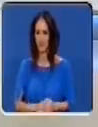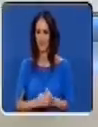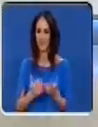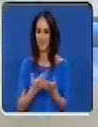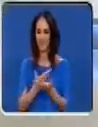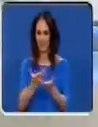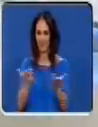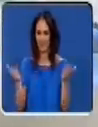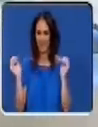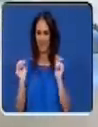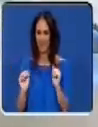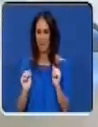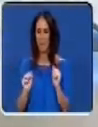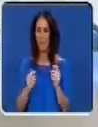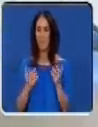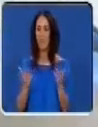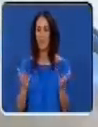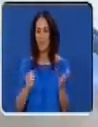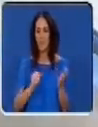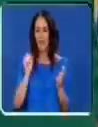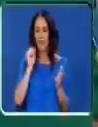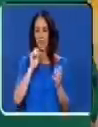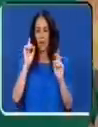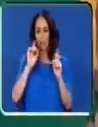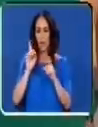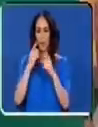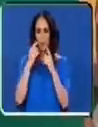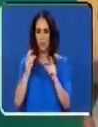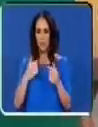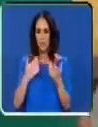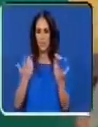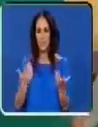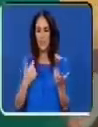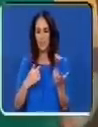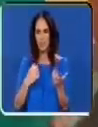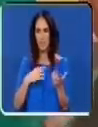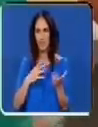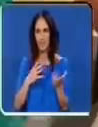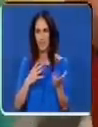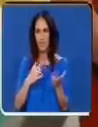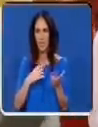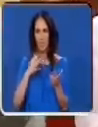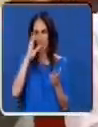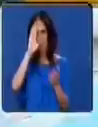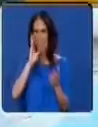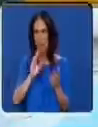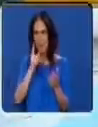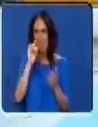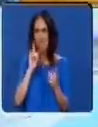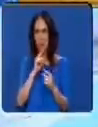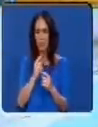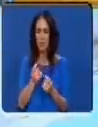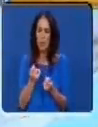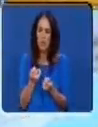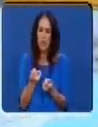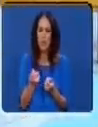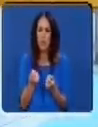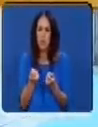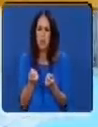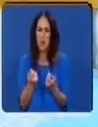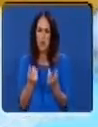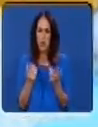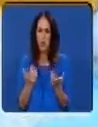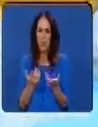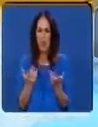Isto, também sei cantar uma canção que vem a propósito. Isto soube-me a pouco, isto soube-me a pouco. Eu quero ouvir